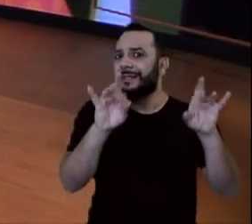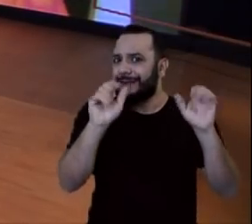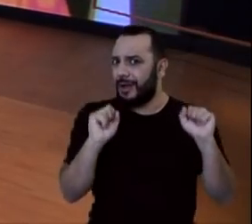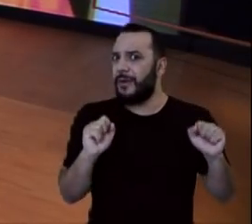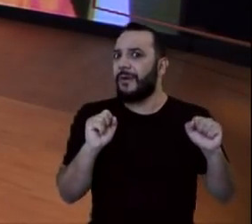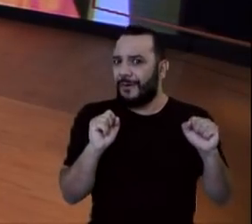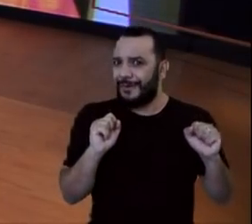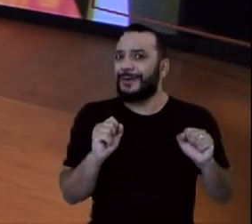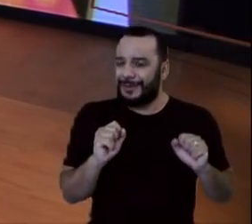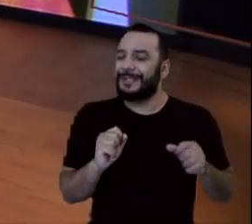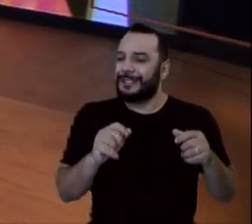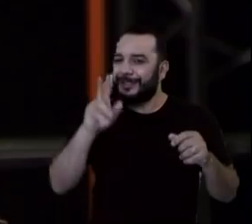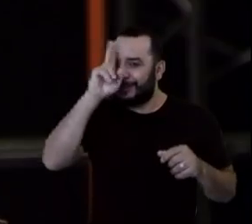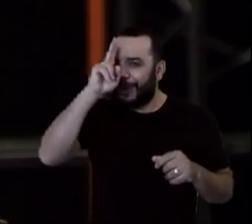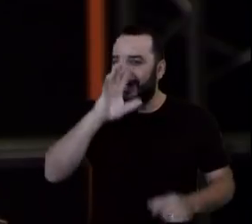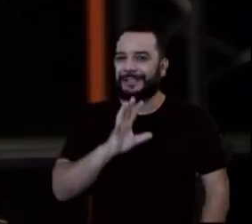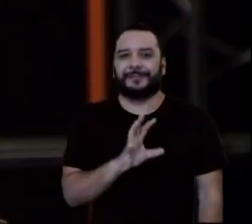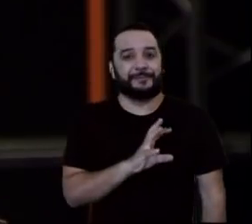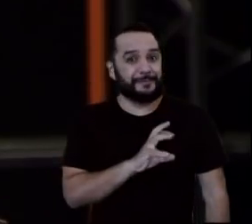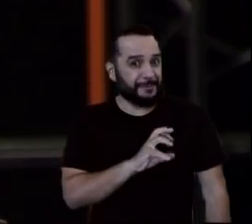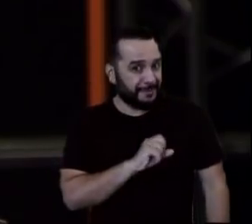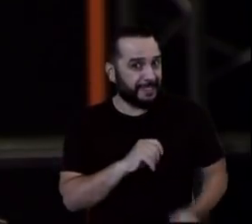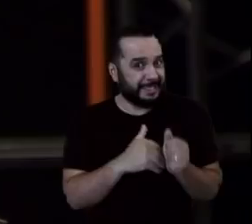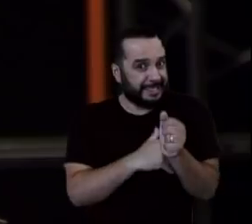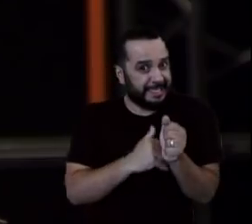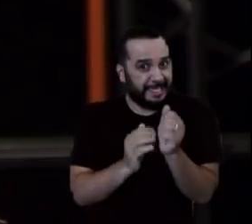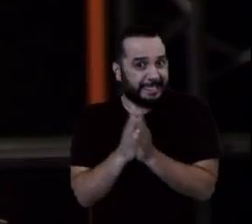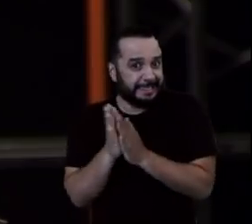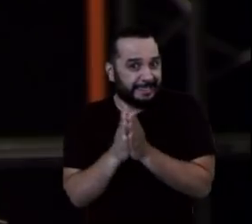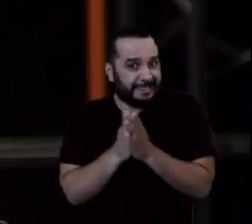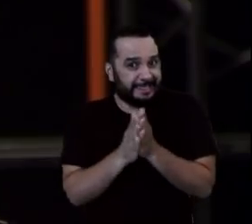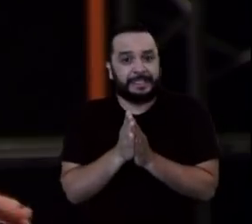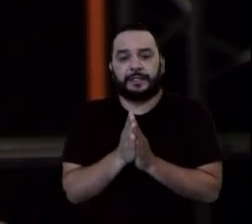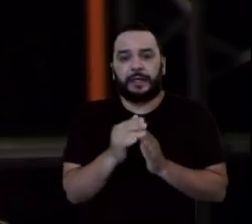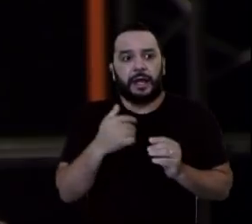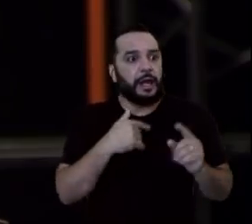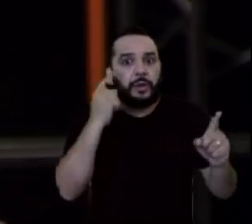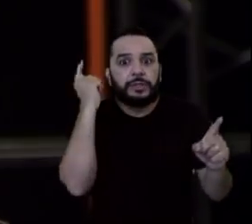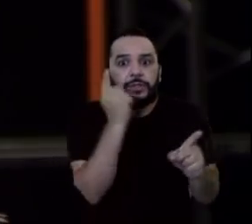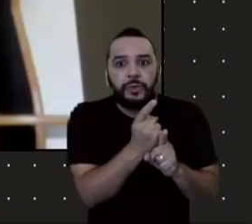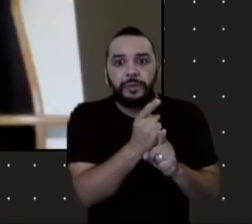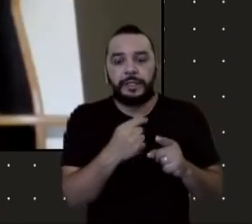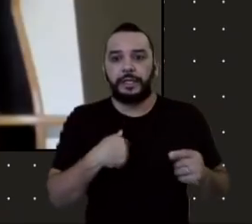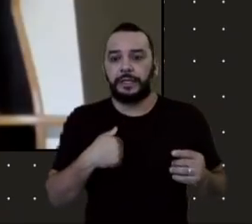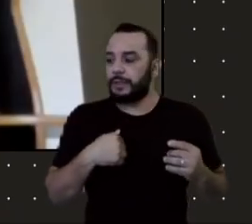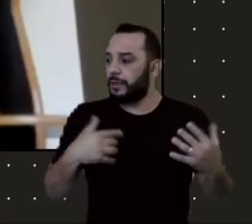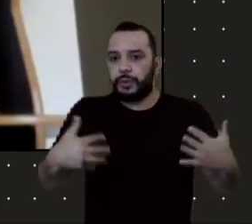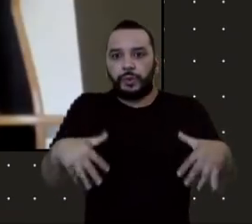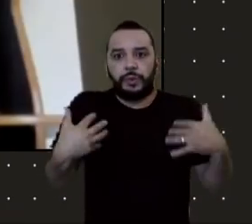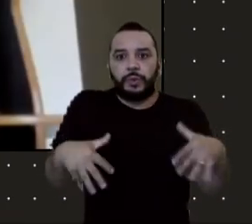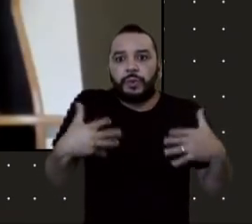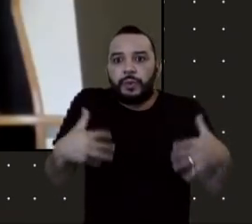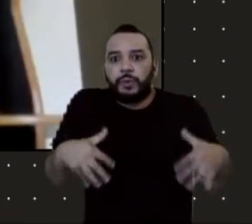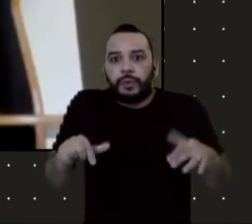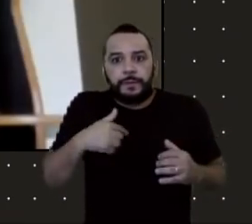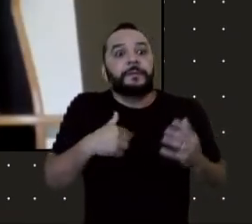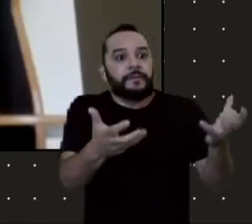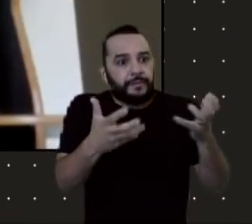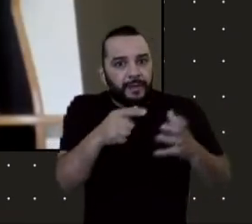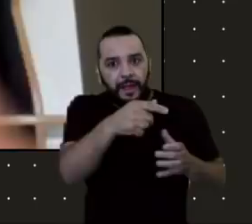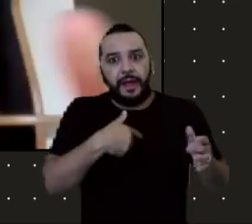muito especial, né? De amor, de mistério, de segredo. Quando eu descobri aquilo, eu fiquei tão mexida com aquela